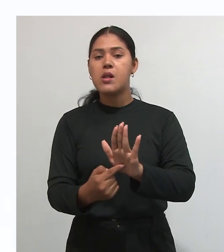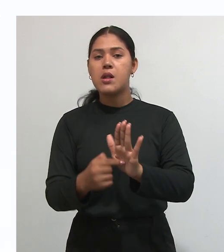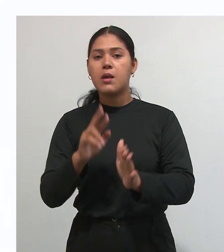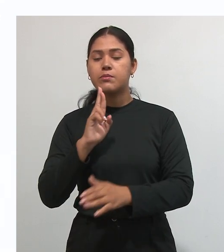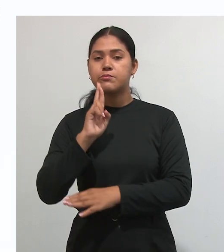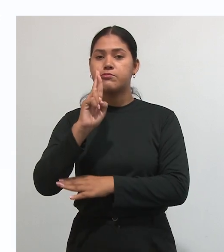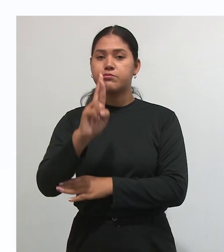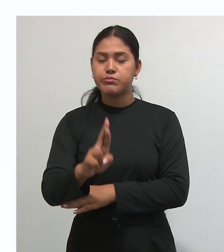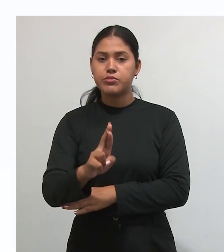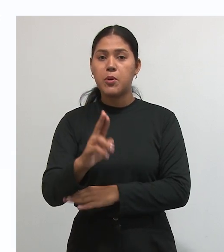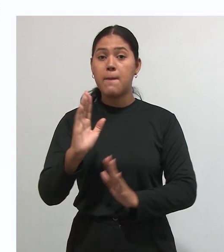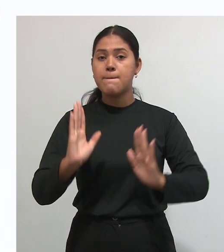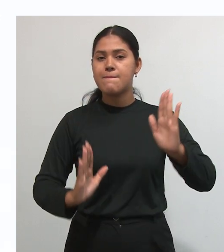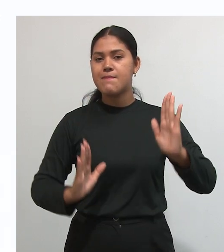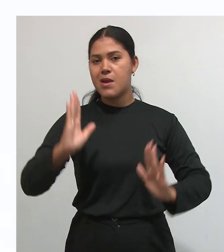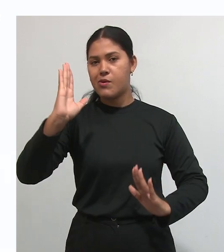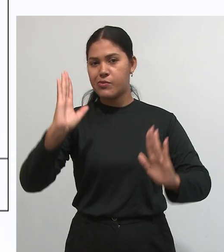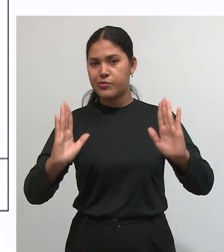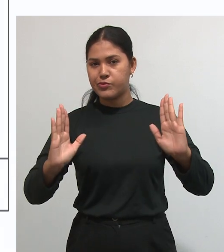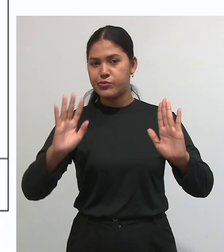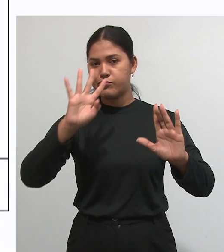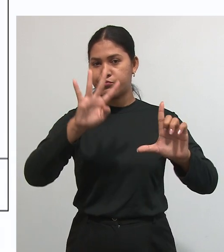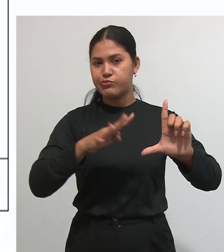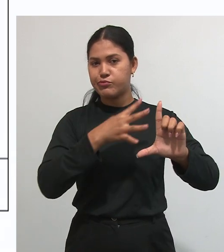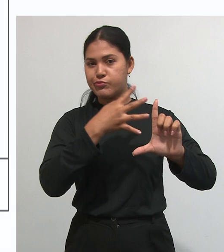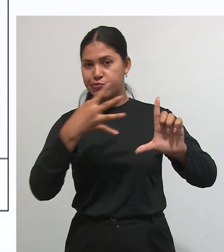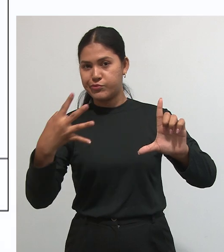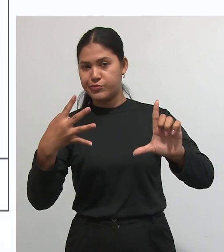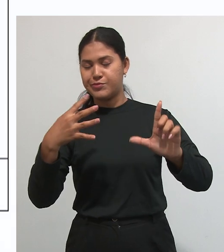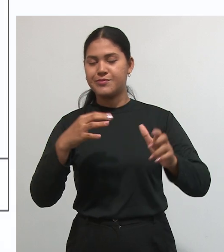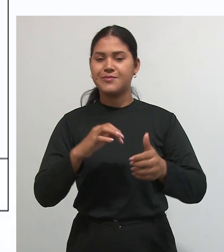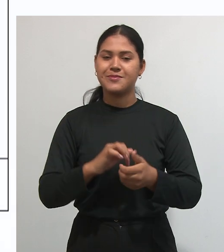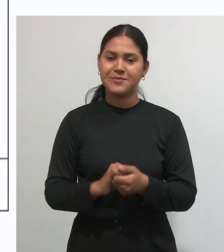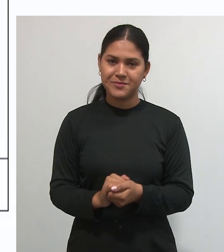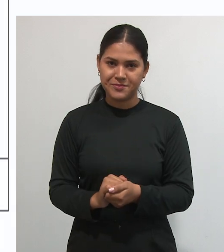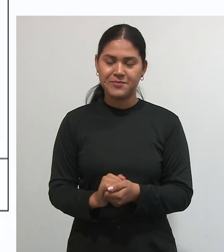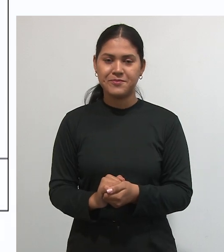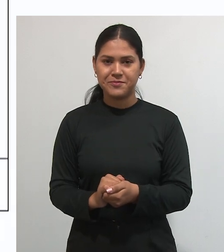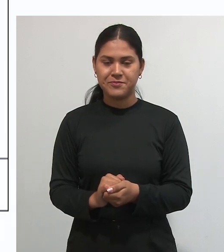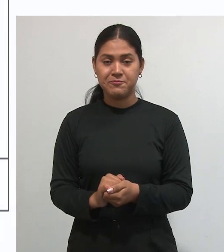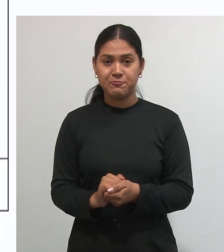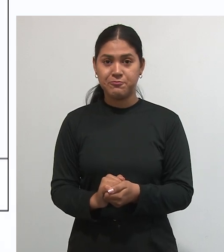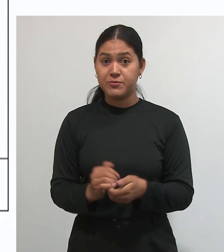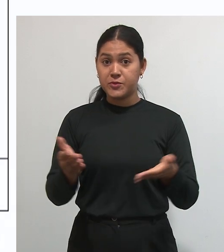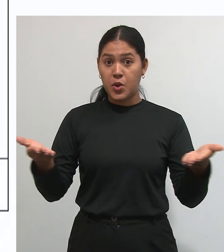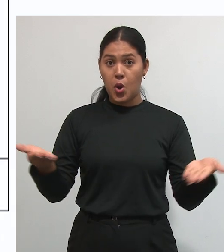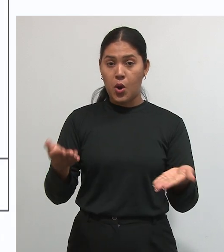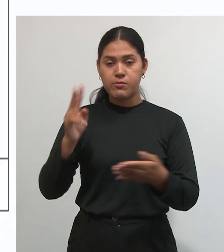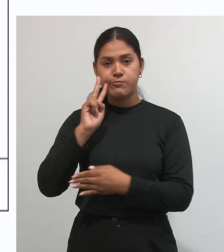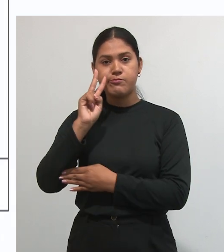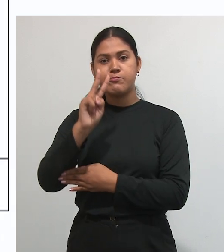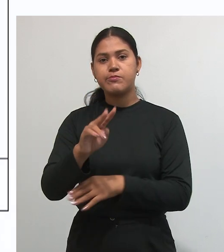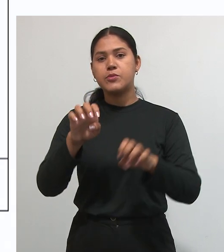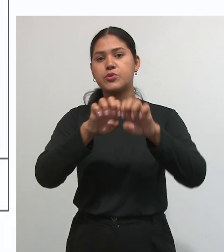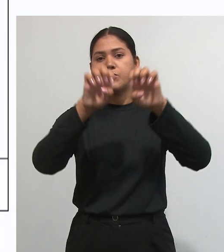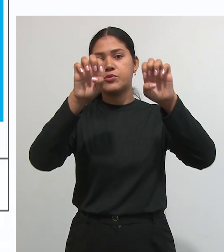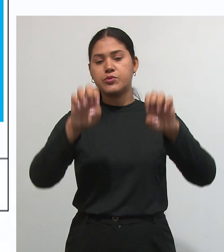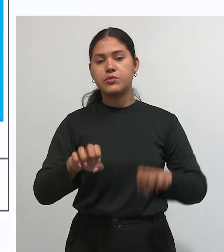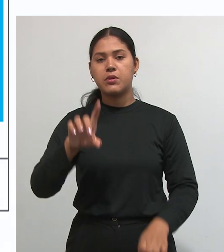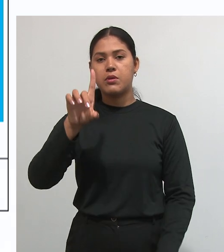do período. Então, vamos conhecer a estrutura da